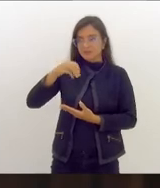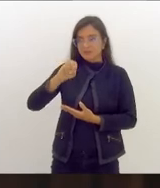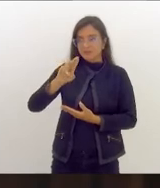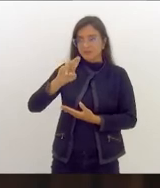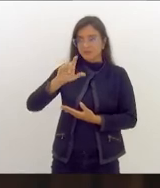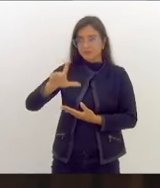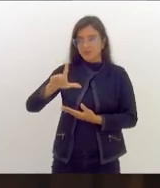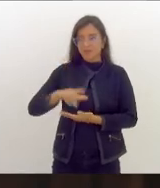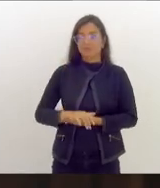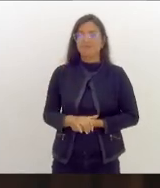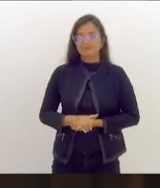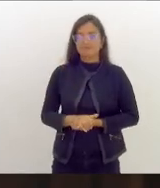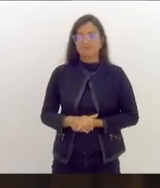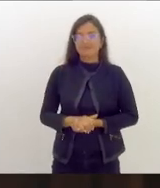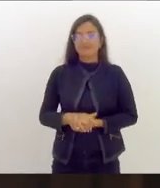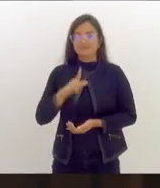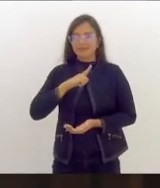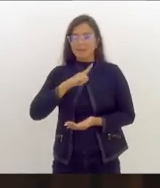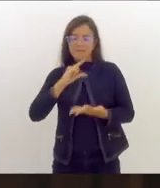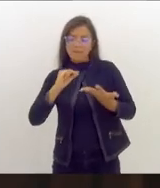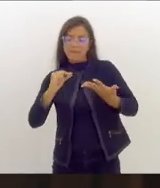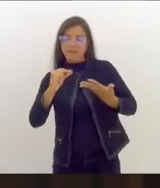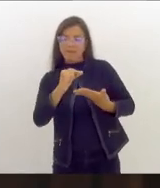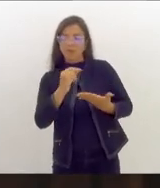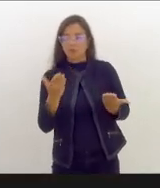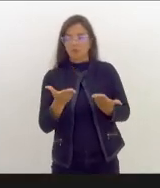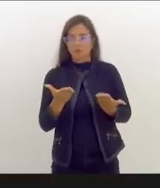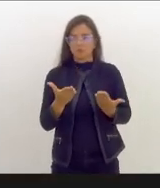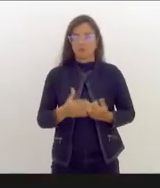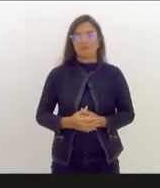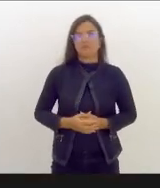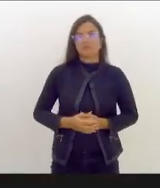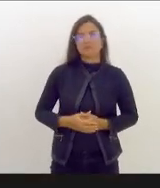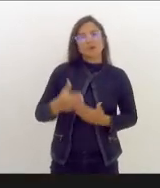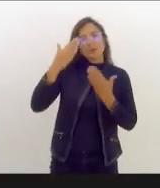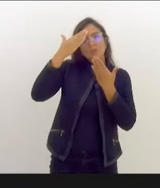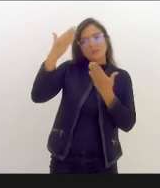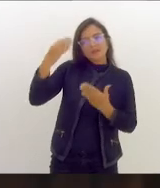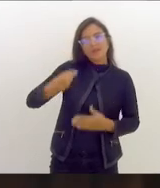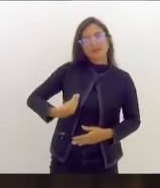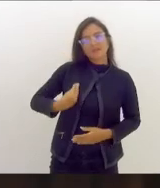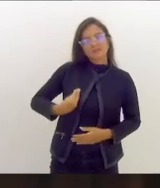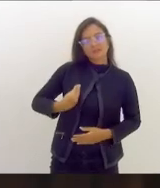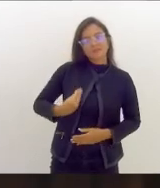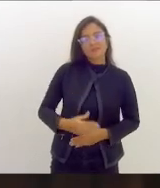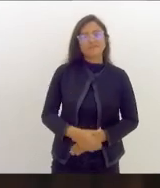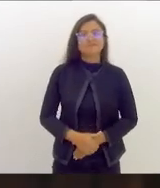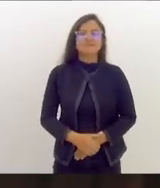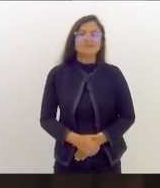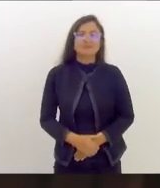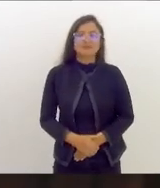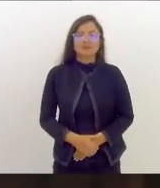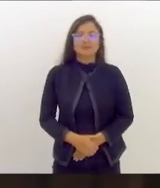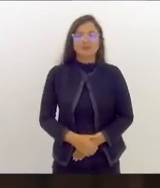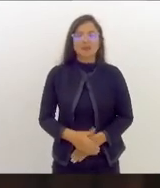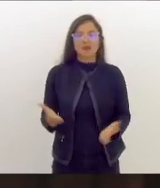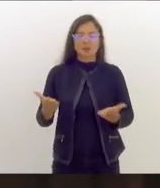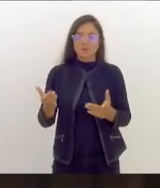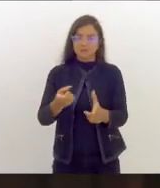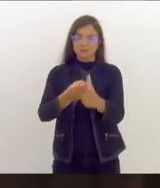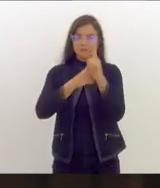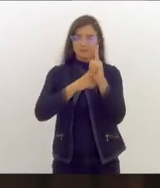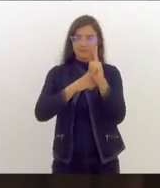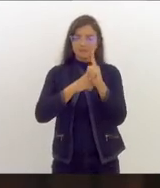dia. Então, obrigado pela sua presença, deputado Samuel Malafaia. Então, está suspensa